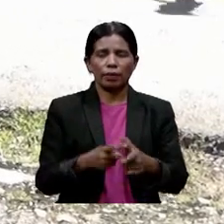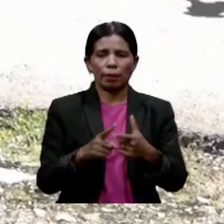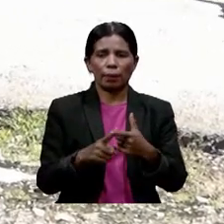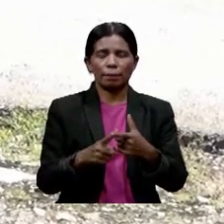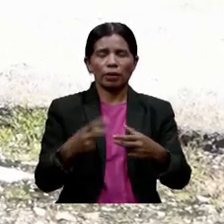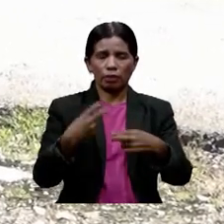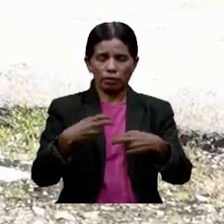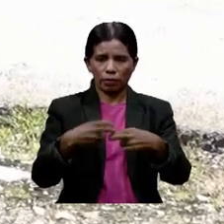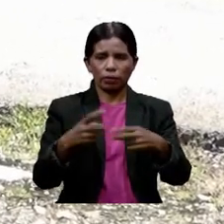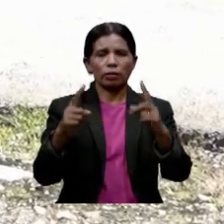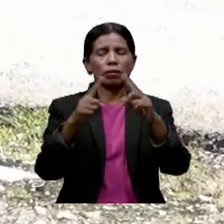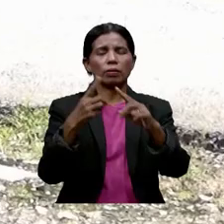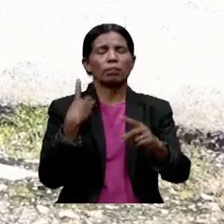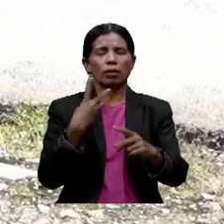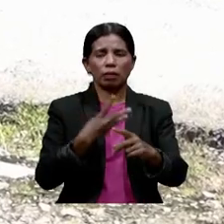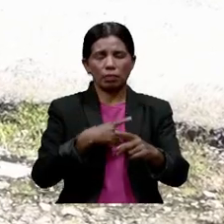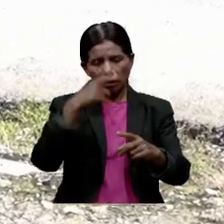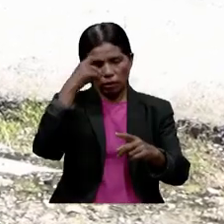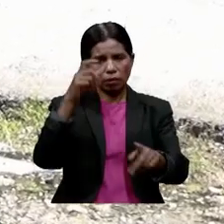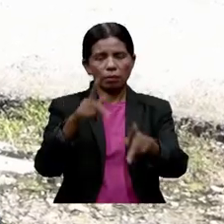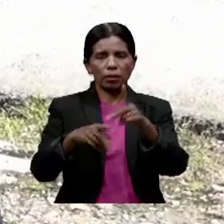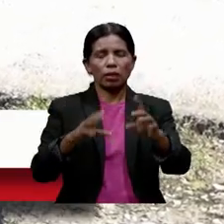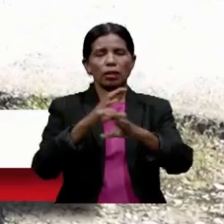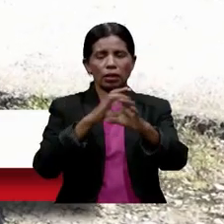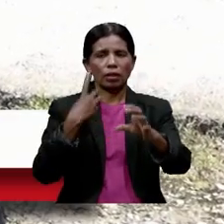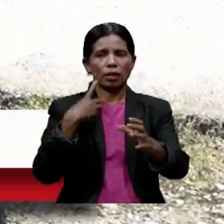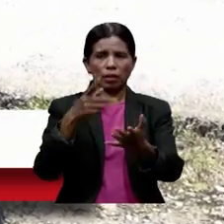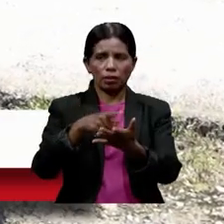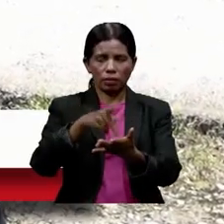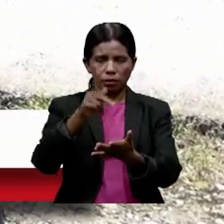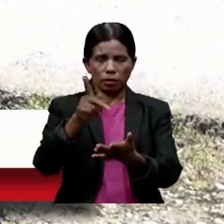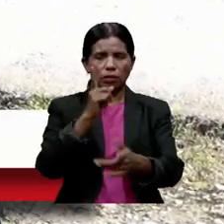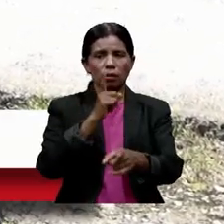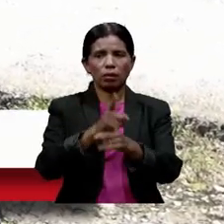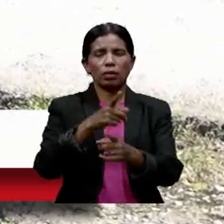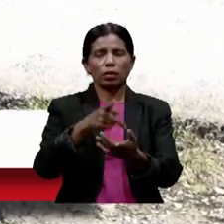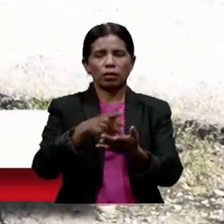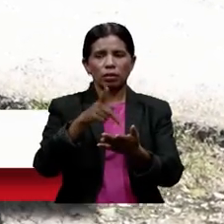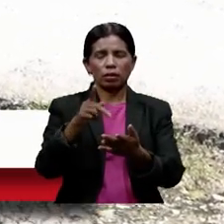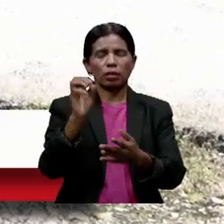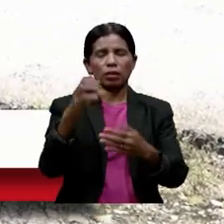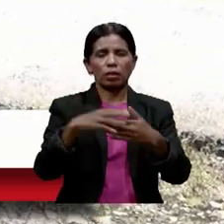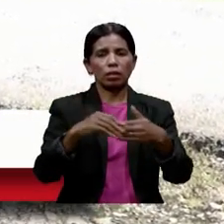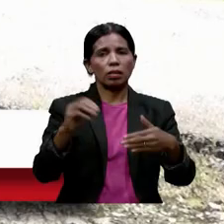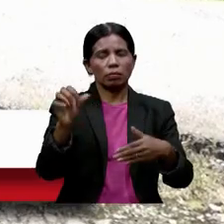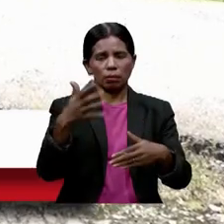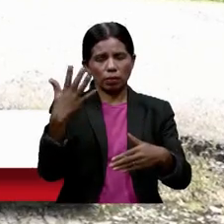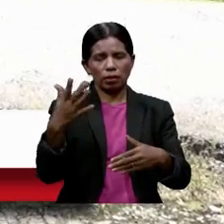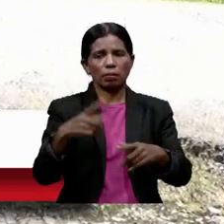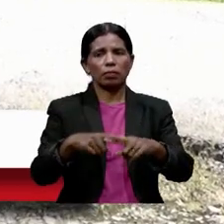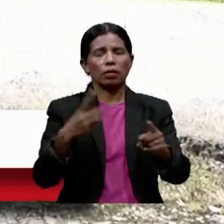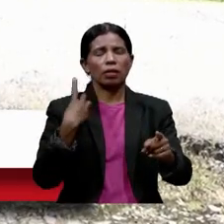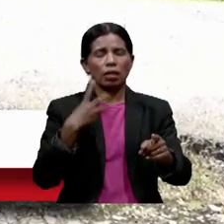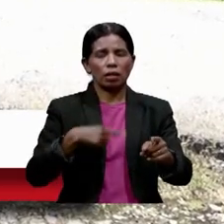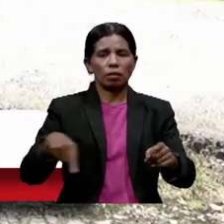susar tebes bami tamba wahire mene karreta ne be ami selu ma tirlo selu di $15 mai be ami fo